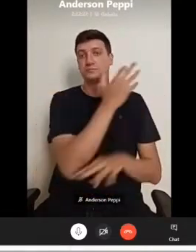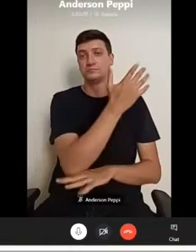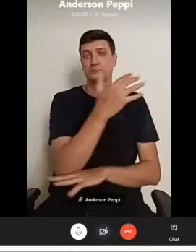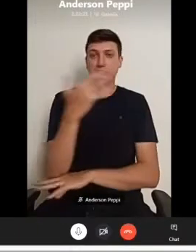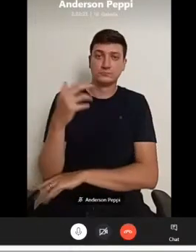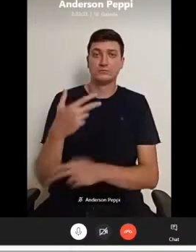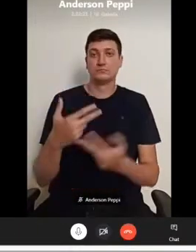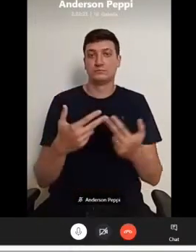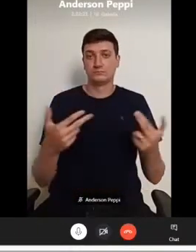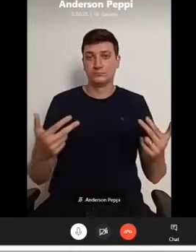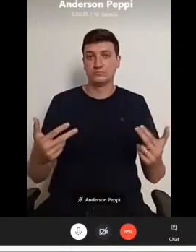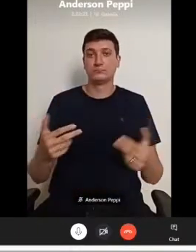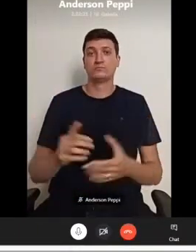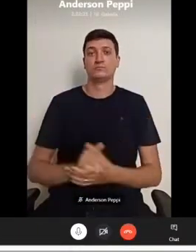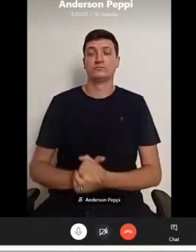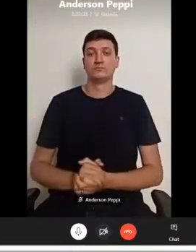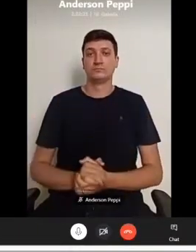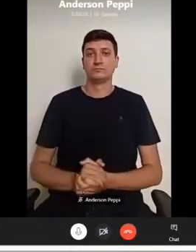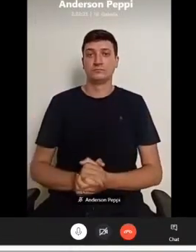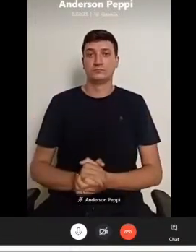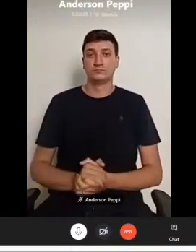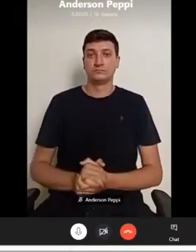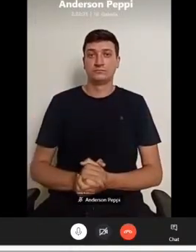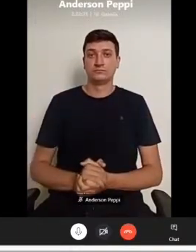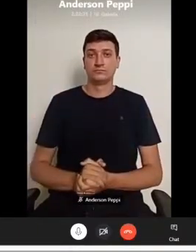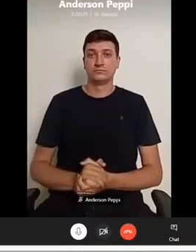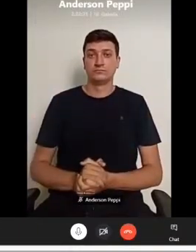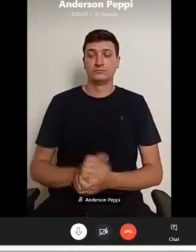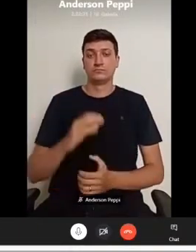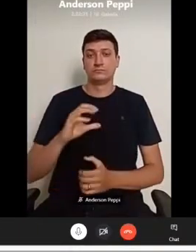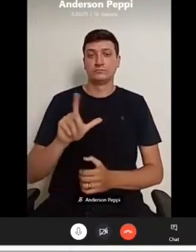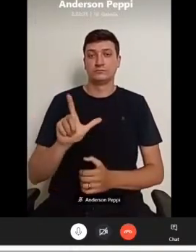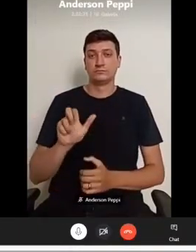Social. Cláudia Maria Gabriel,